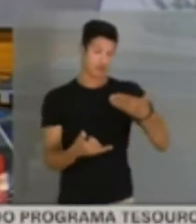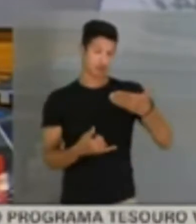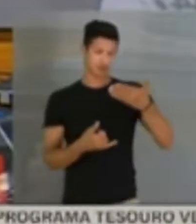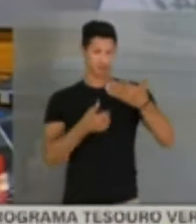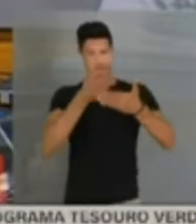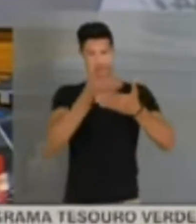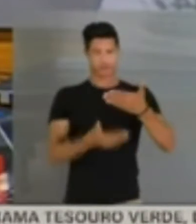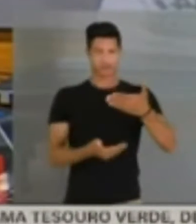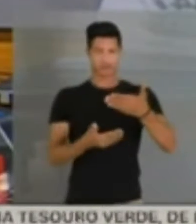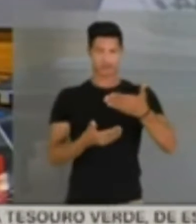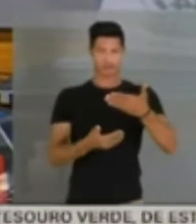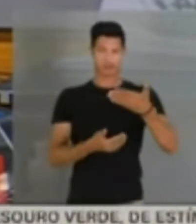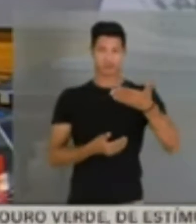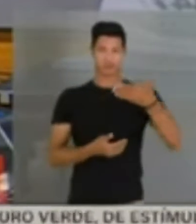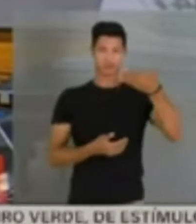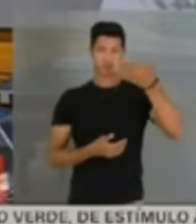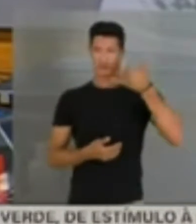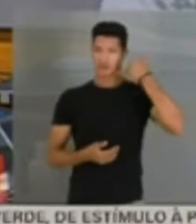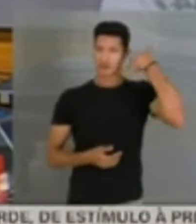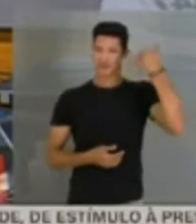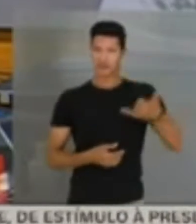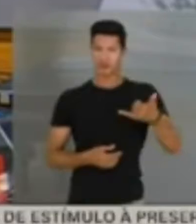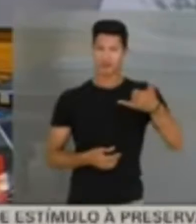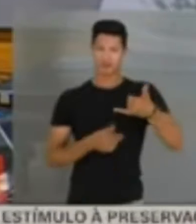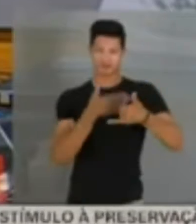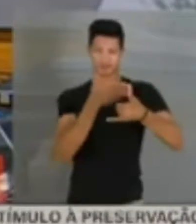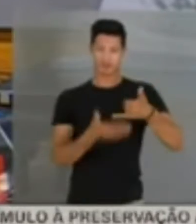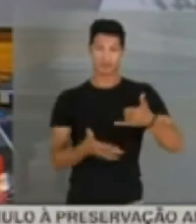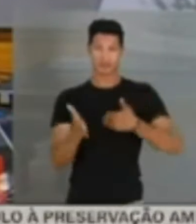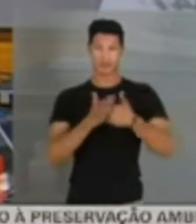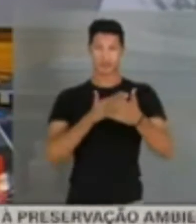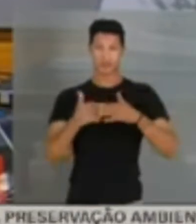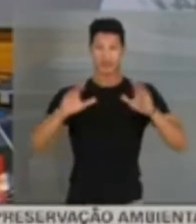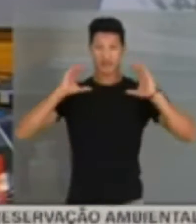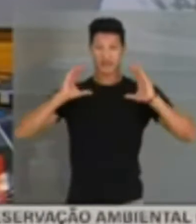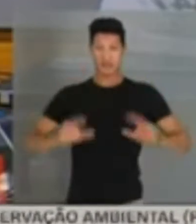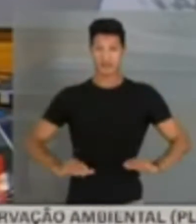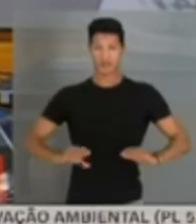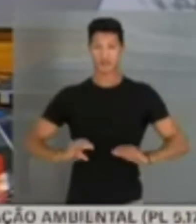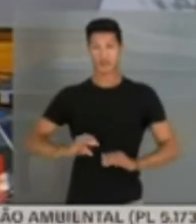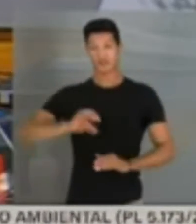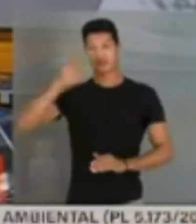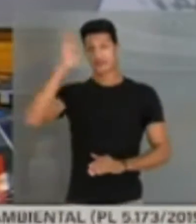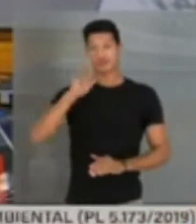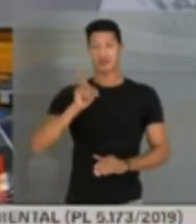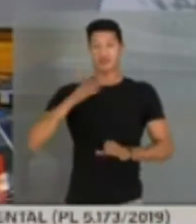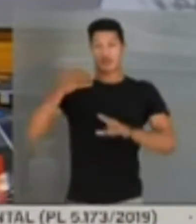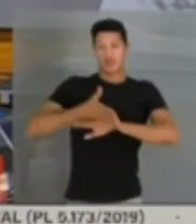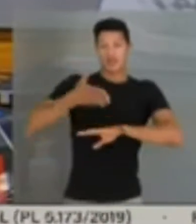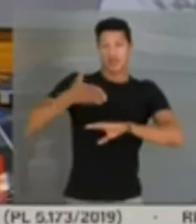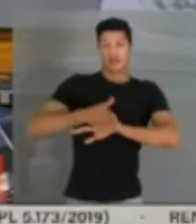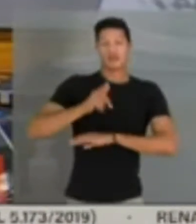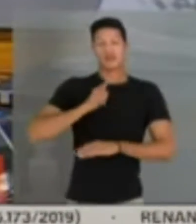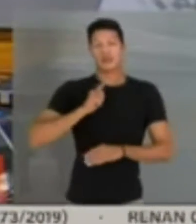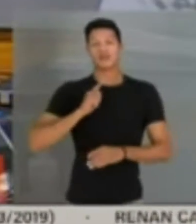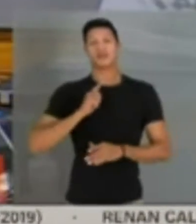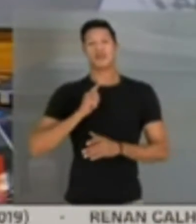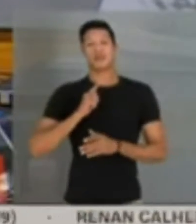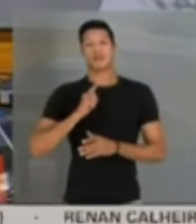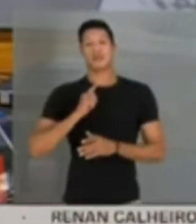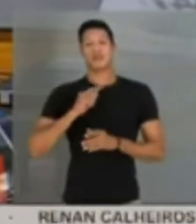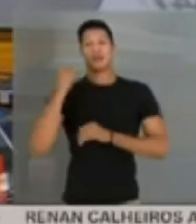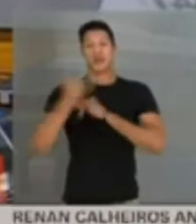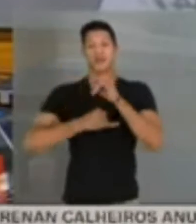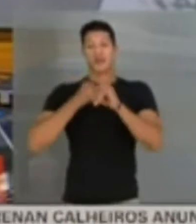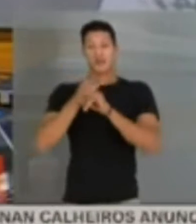mão, com um smartphone, qualquer cidadão tem acesso,